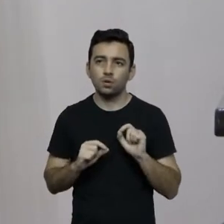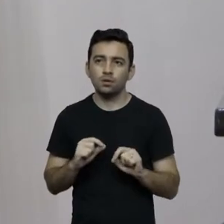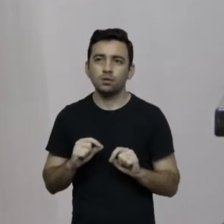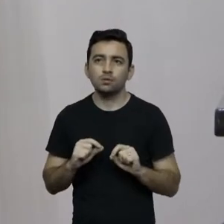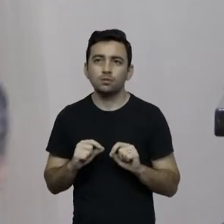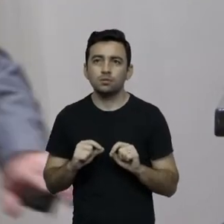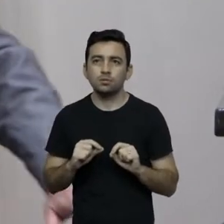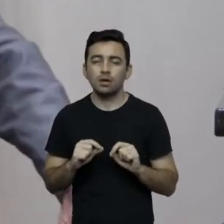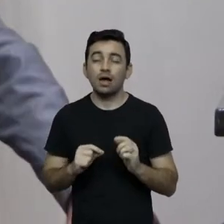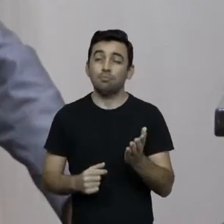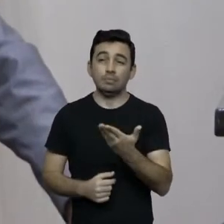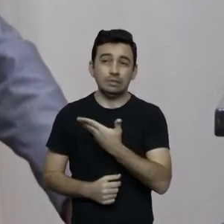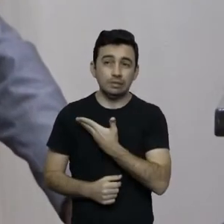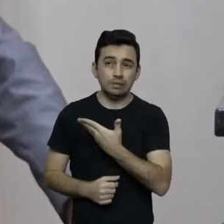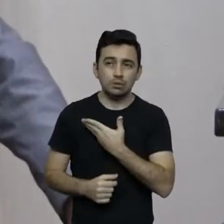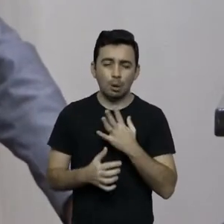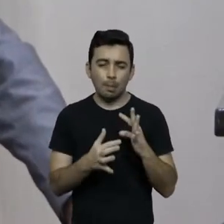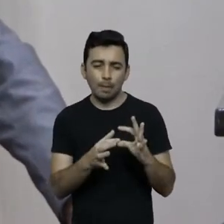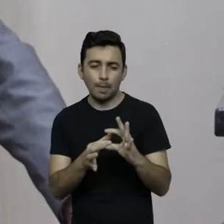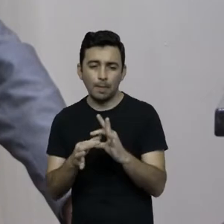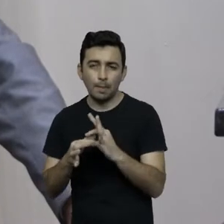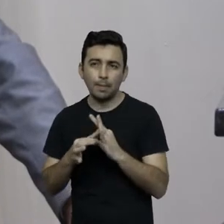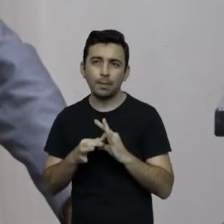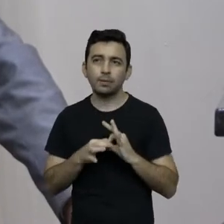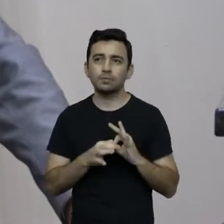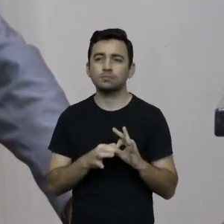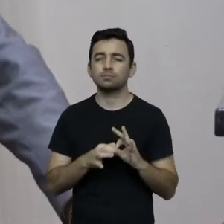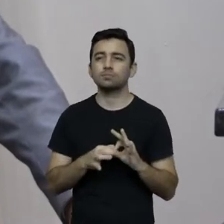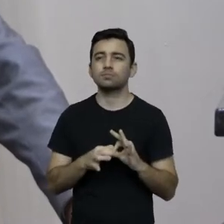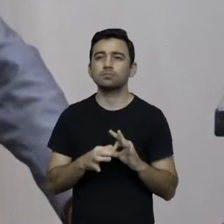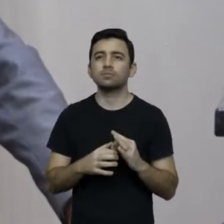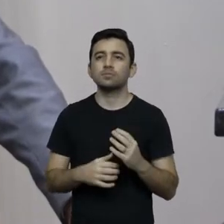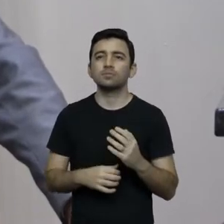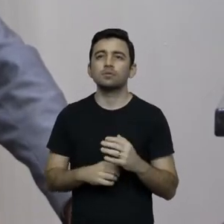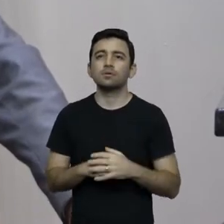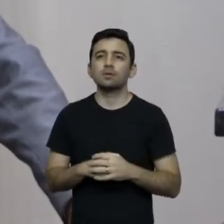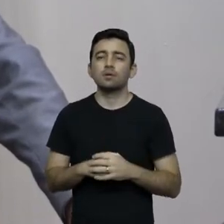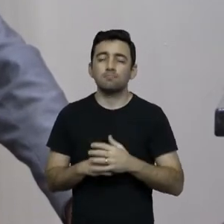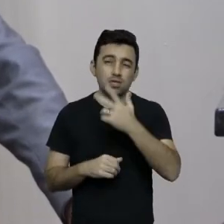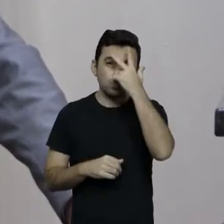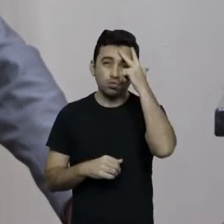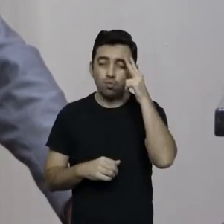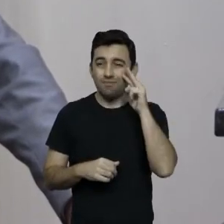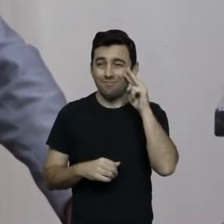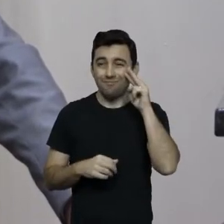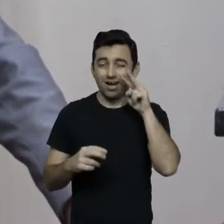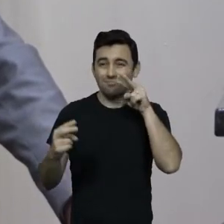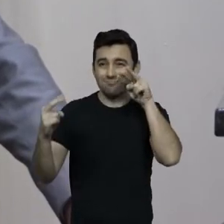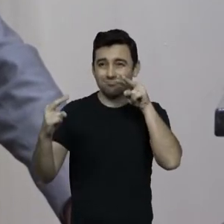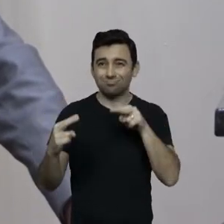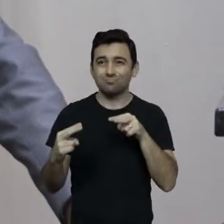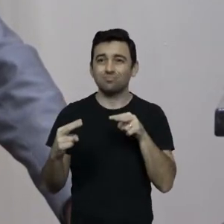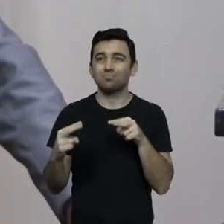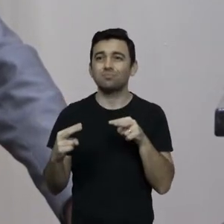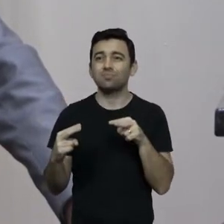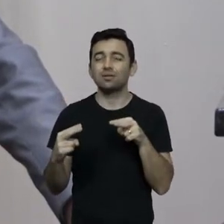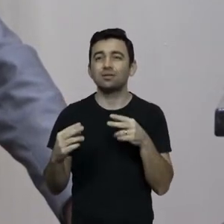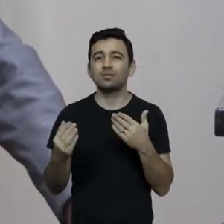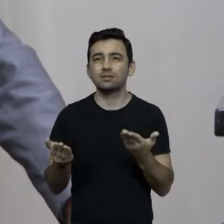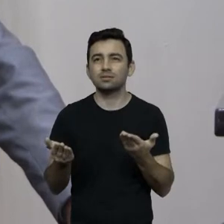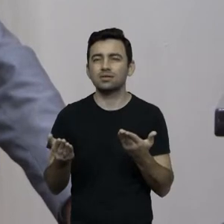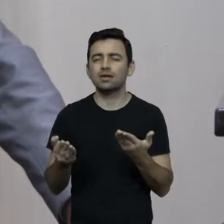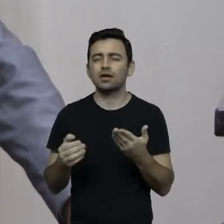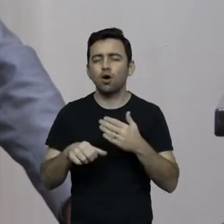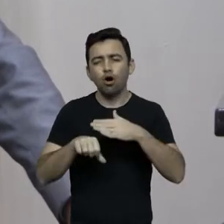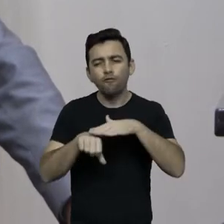e de amigos as pessoas que a gente olha no olho e com quem a gente